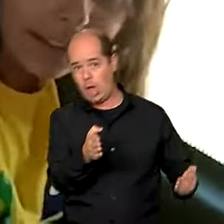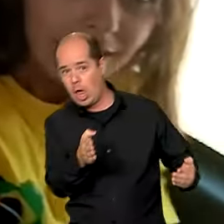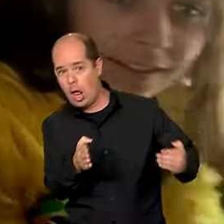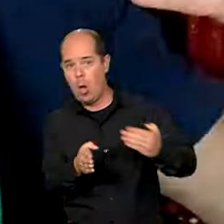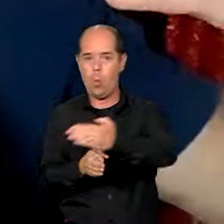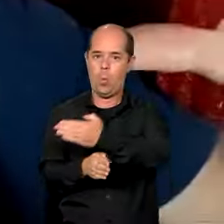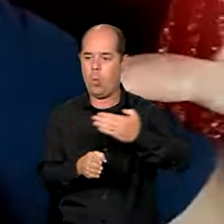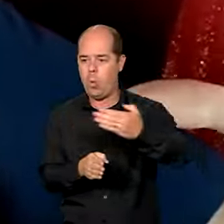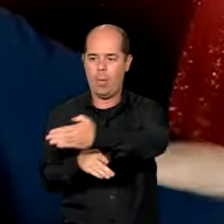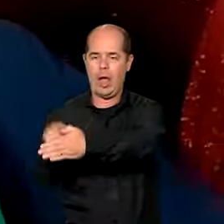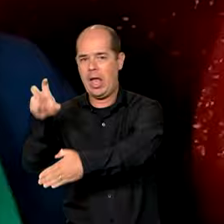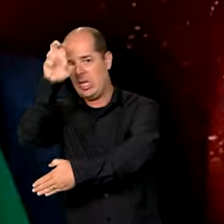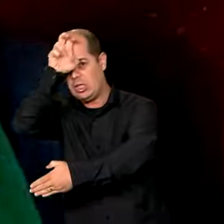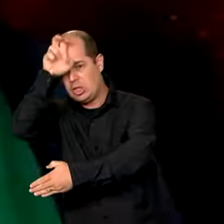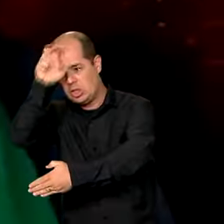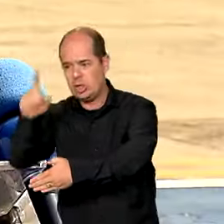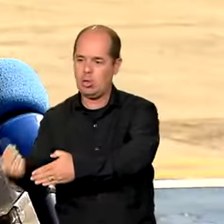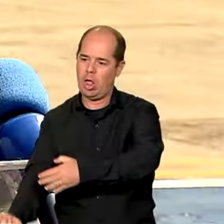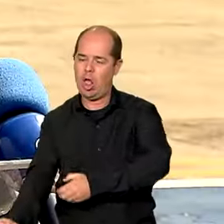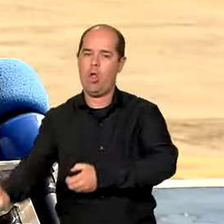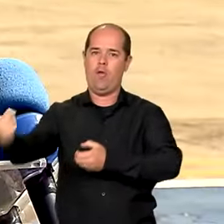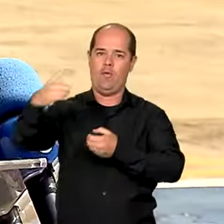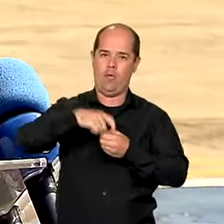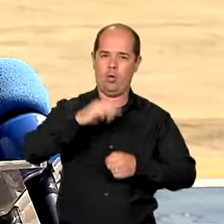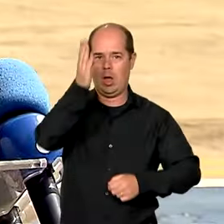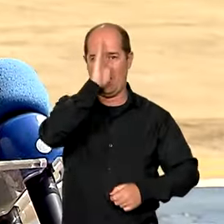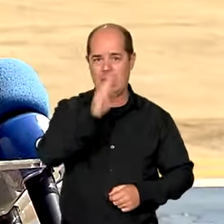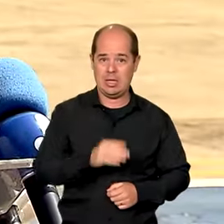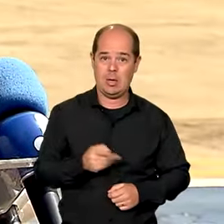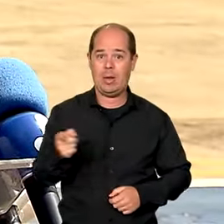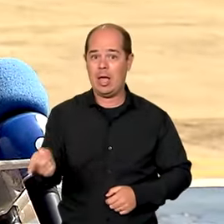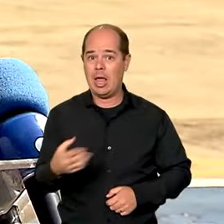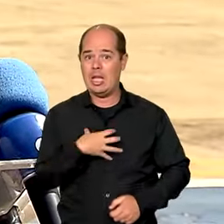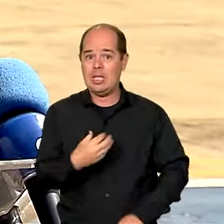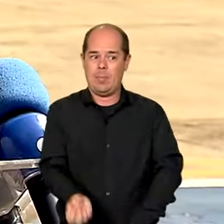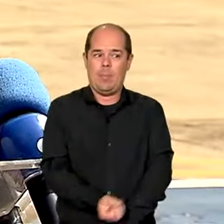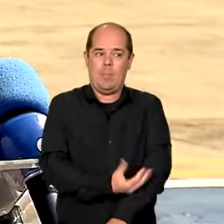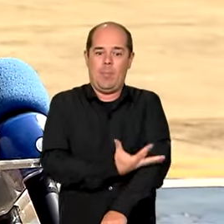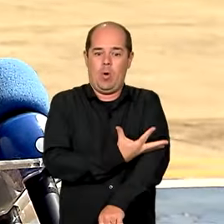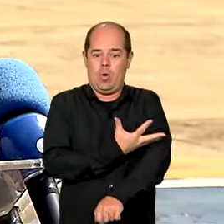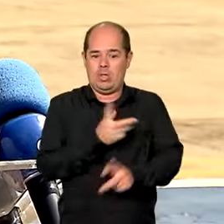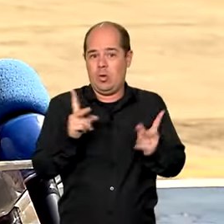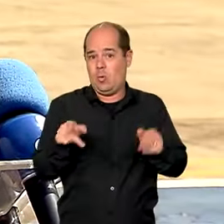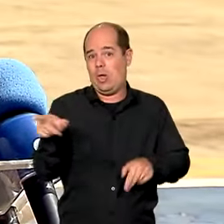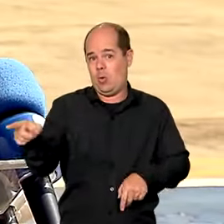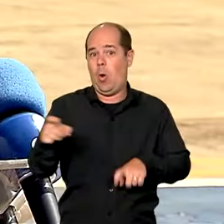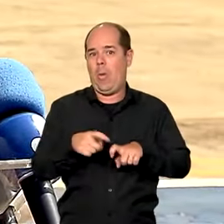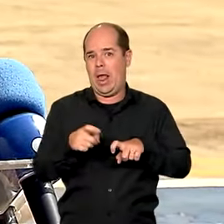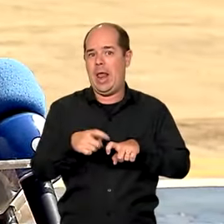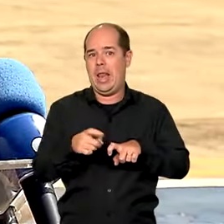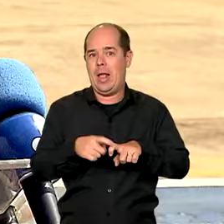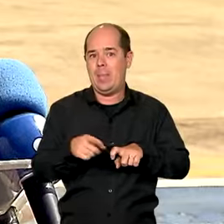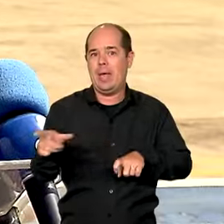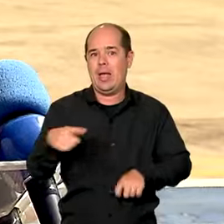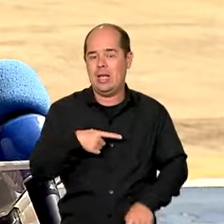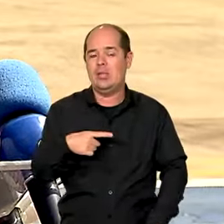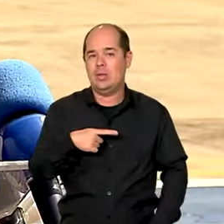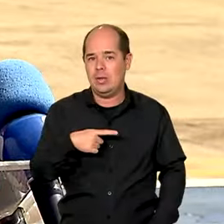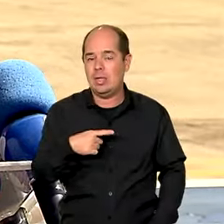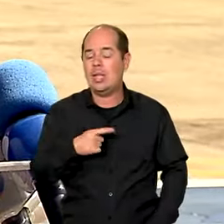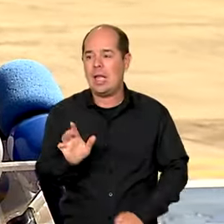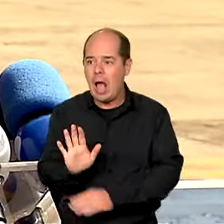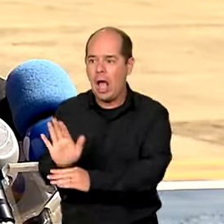finalmente sentir a mesma emoção do capitão médico da FAB, que tem ajudado a trazer os brasileiros. Não vai